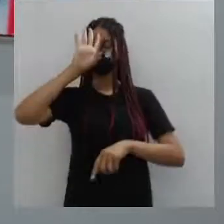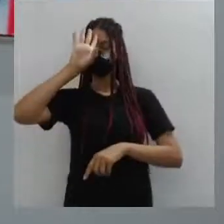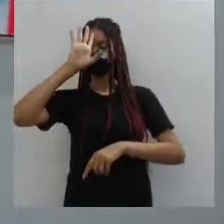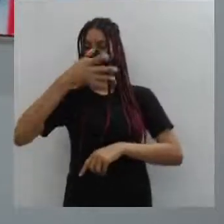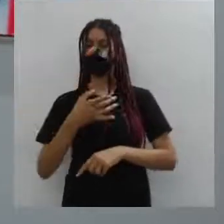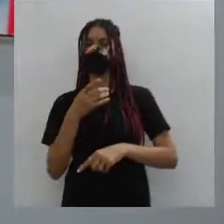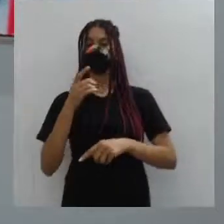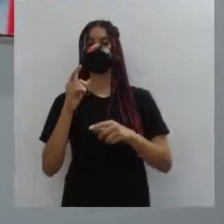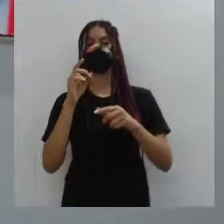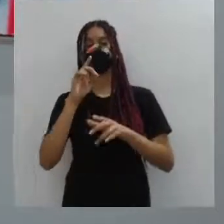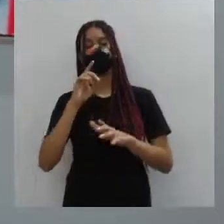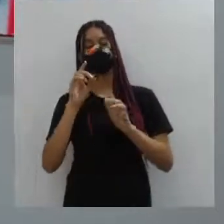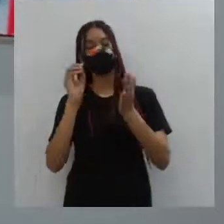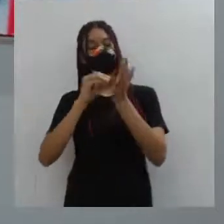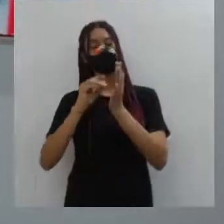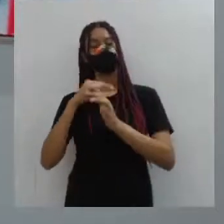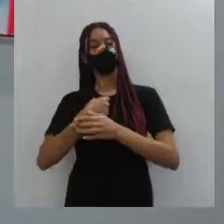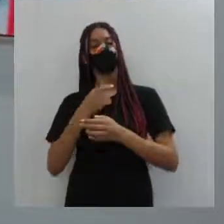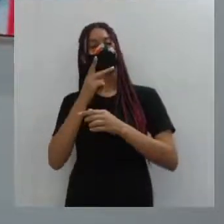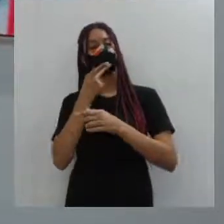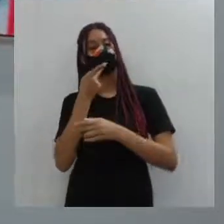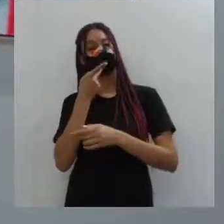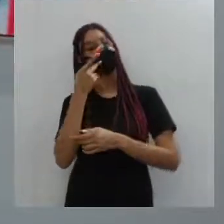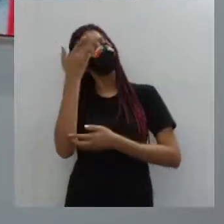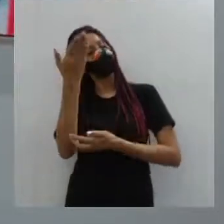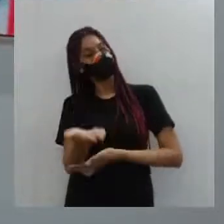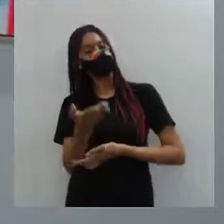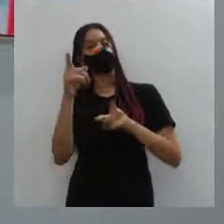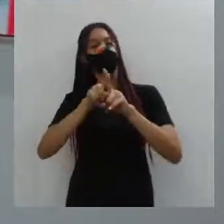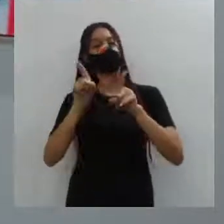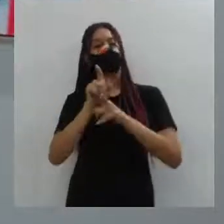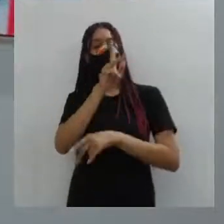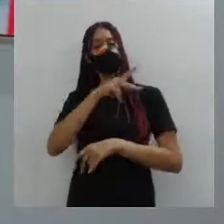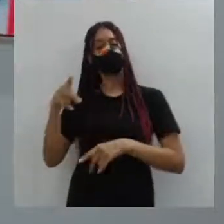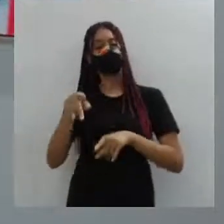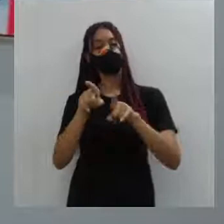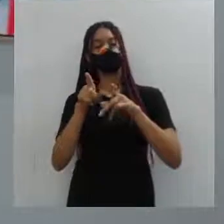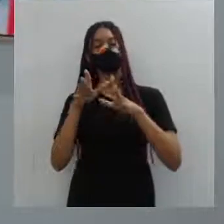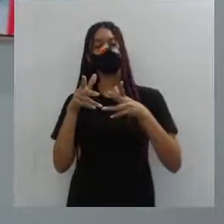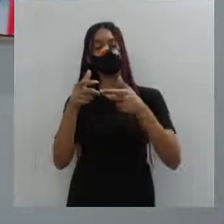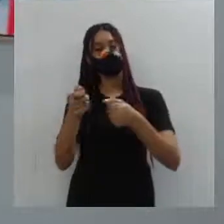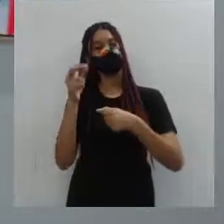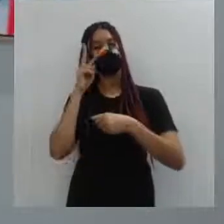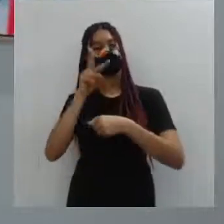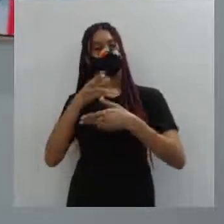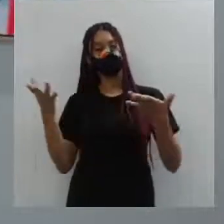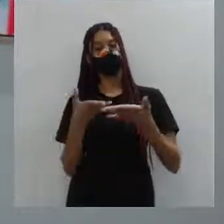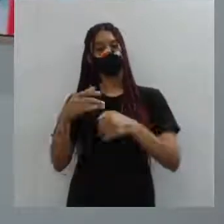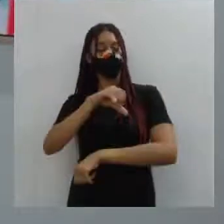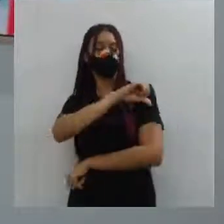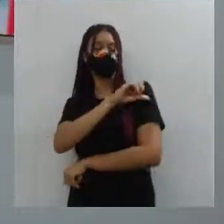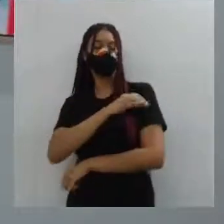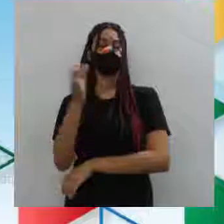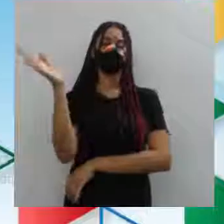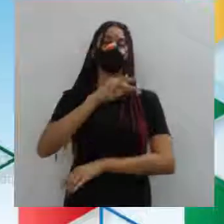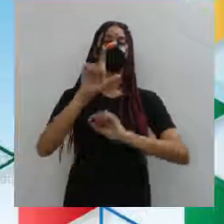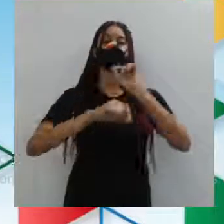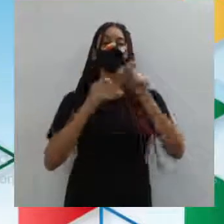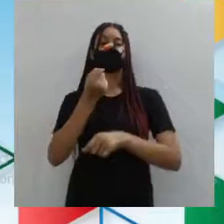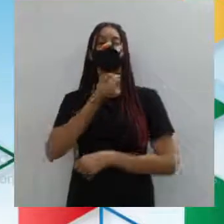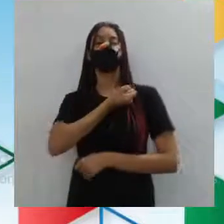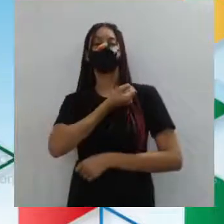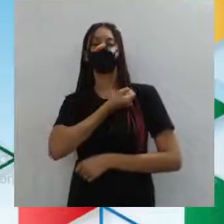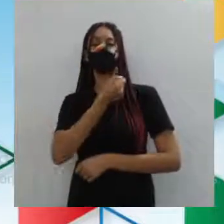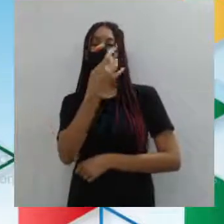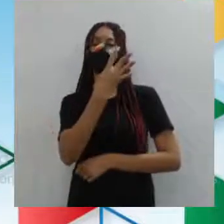gente poder referenciar você. Você, professor, e claro, você que está me assistindo. Nono ano, vamos embora, minha aula